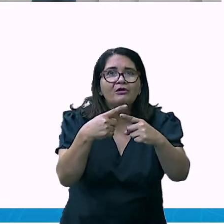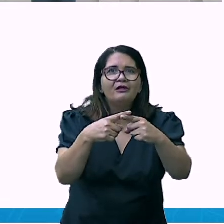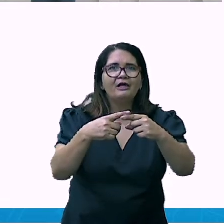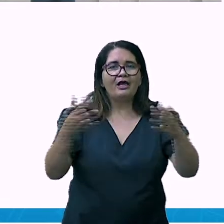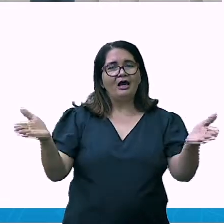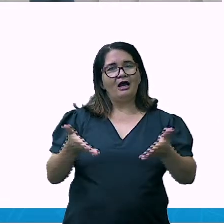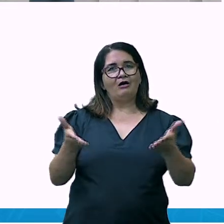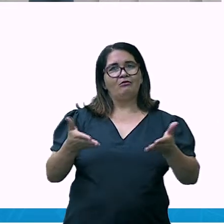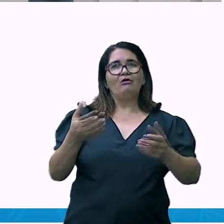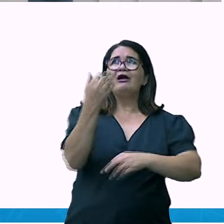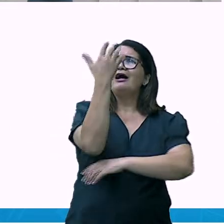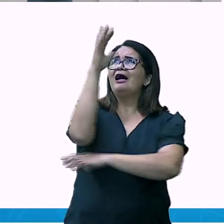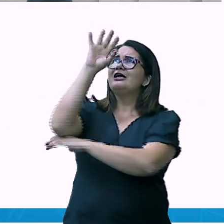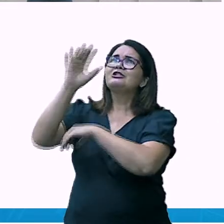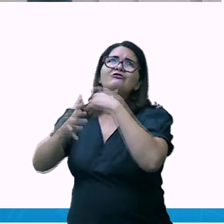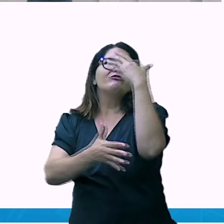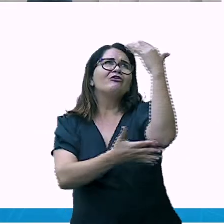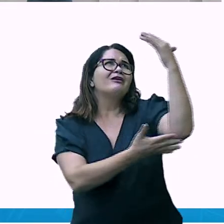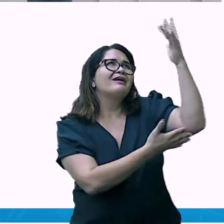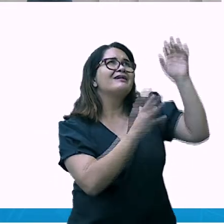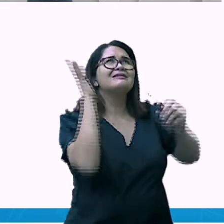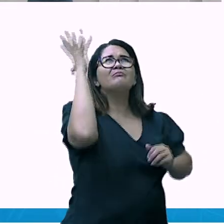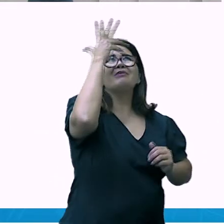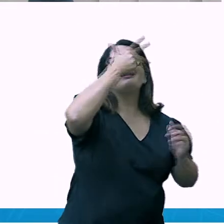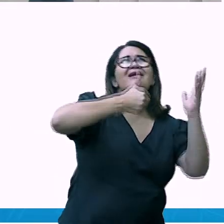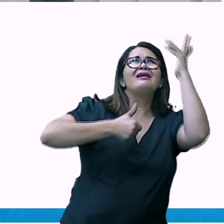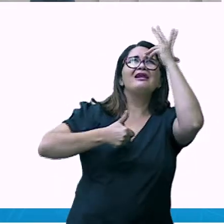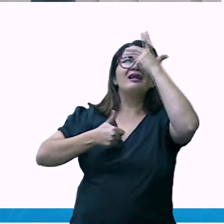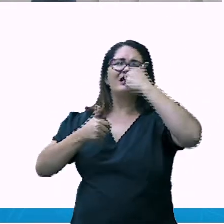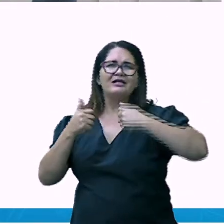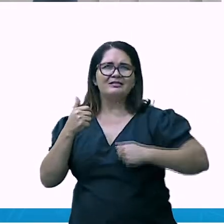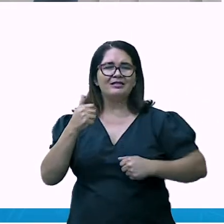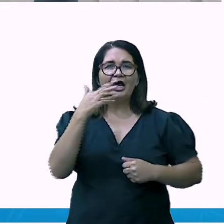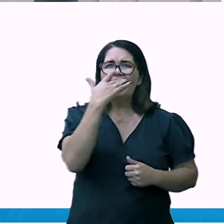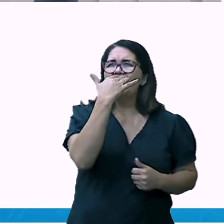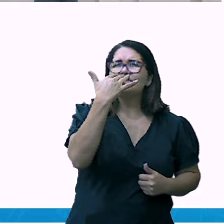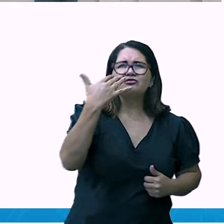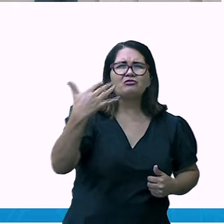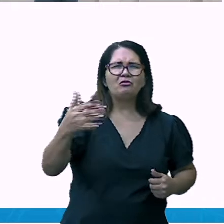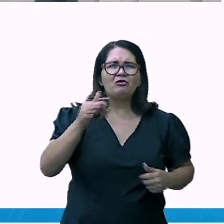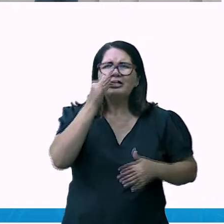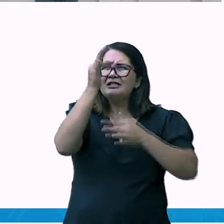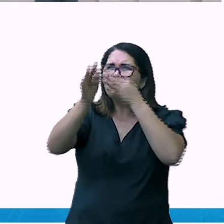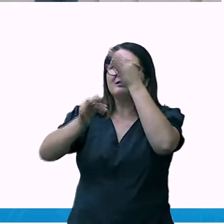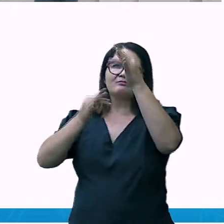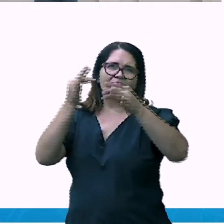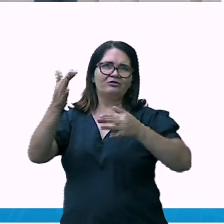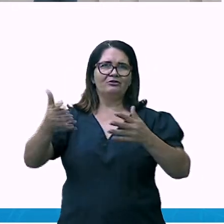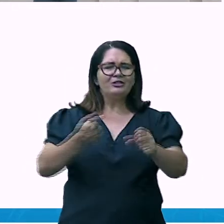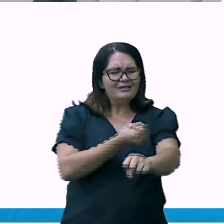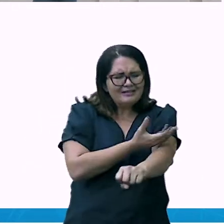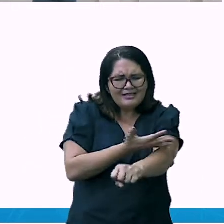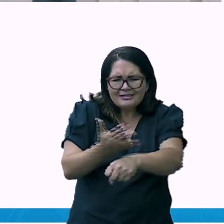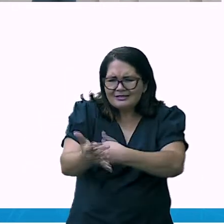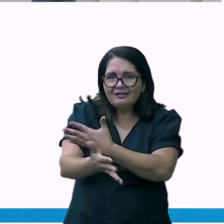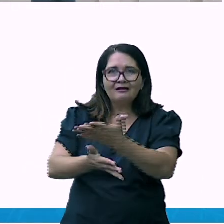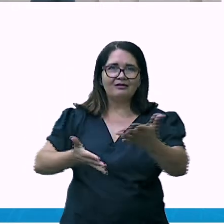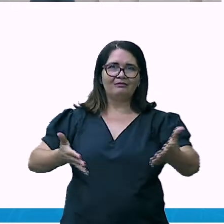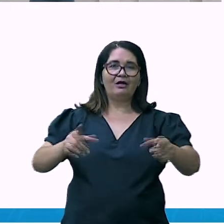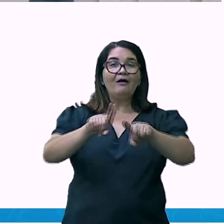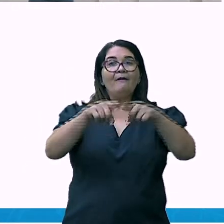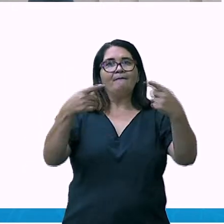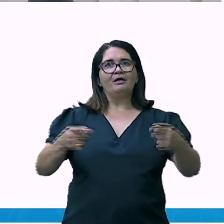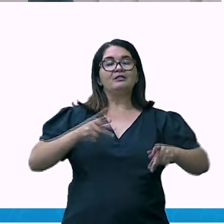poluição. Perderíamos a beleza das cores da nossa floresta. Mas é o povo indígena que